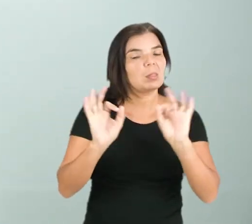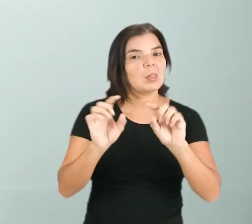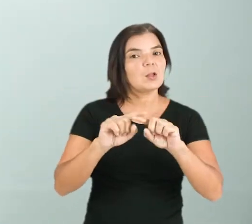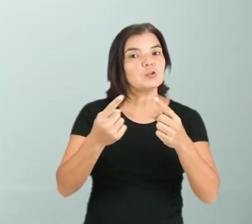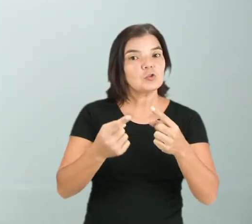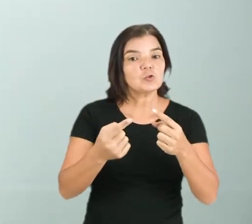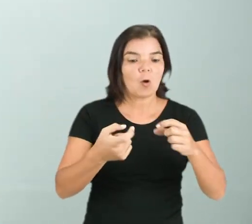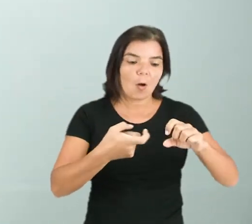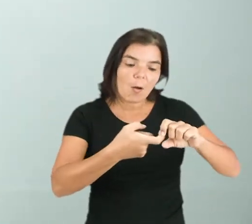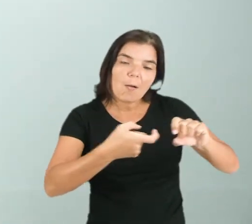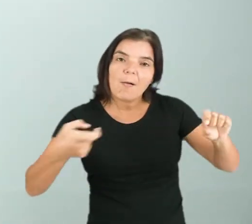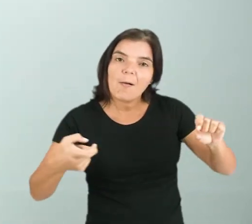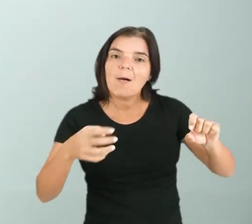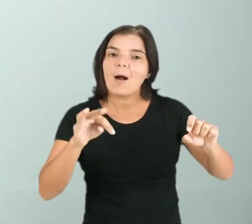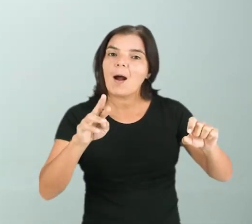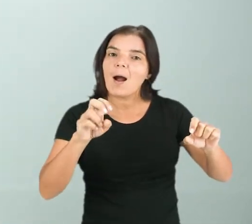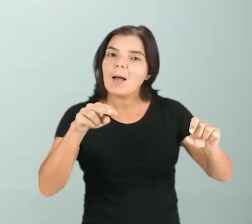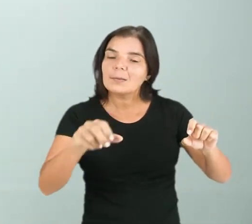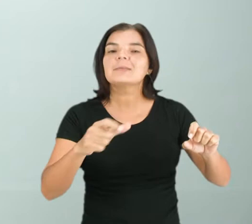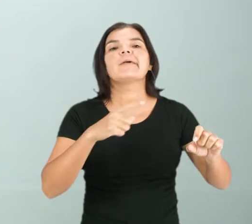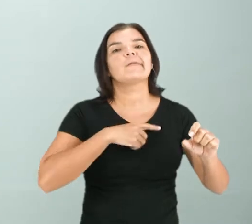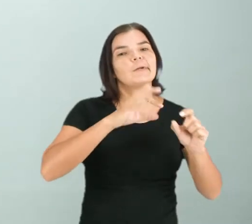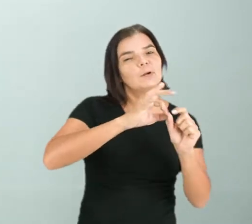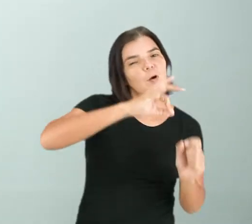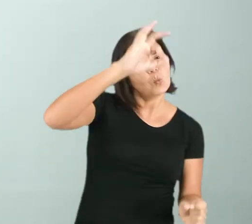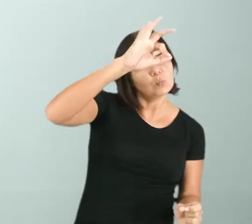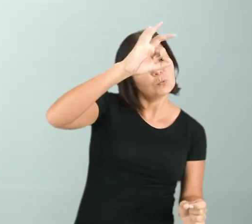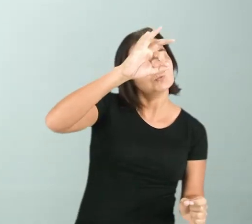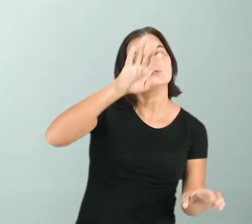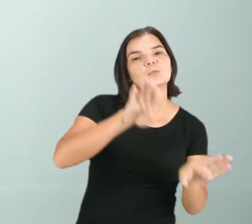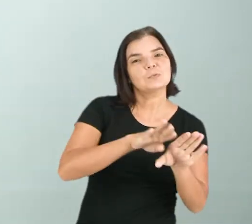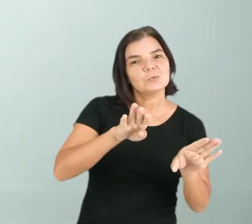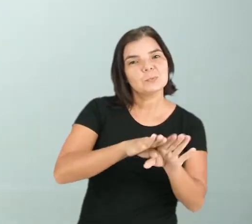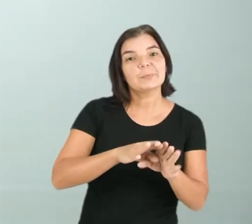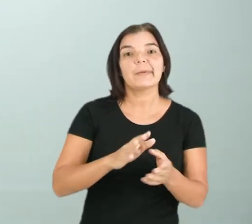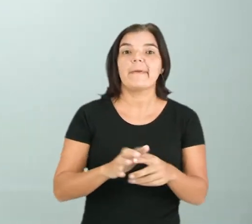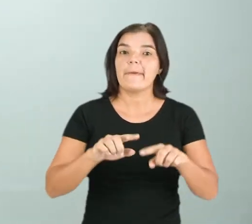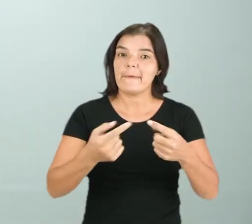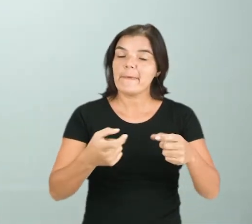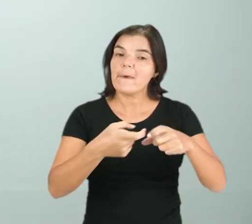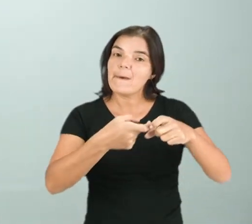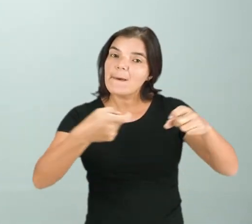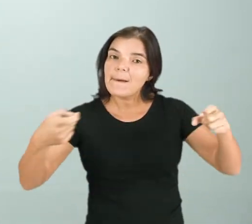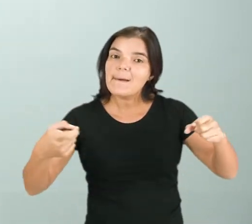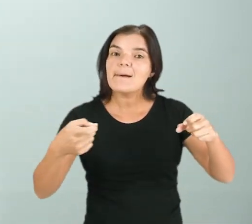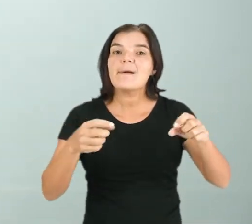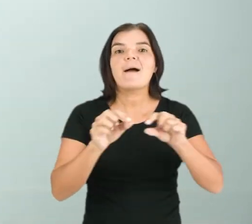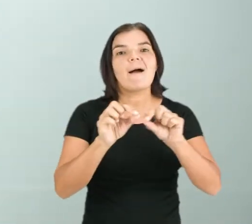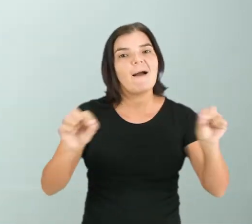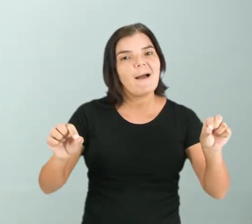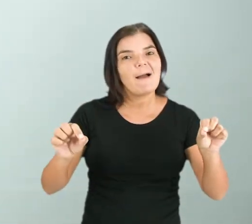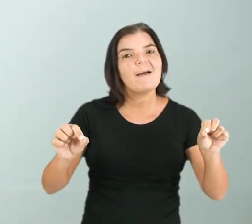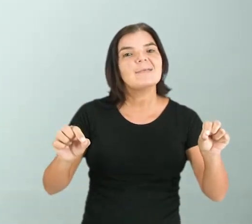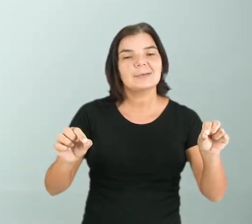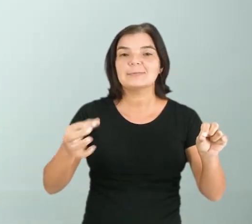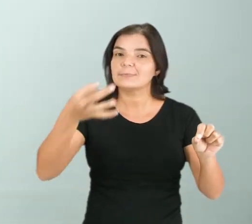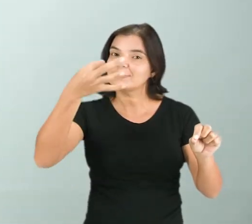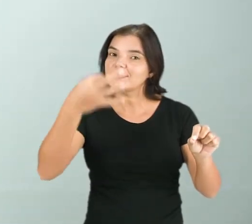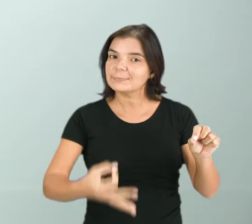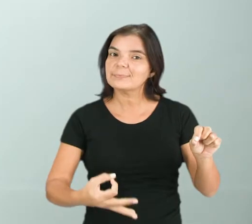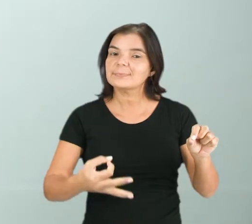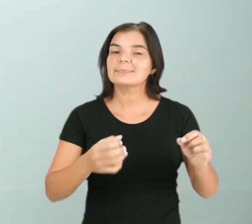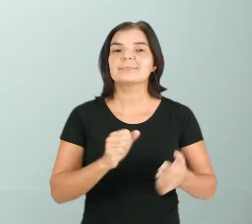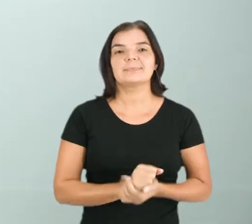a trena que estava ali, né? Ela mediu a altura de cada um e tudo. E aquela medida é uma medida